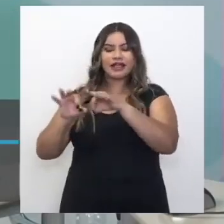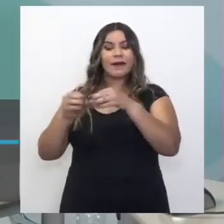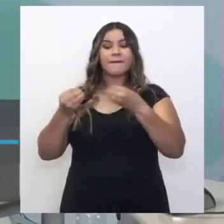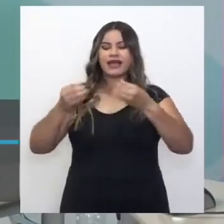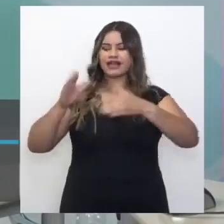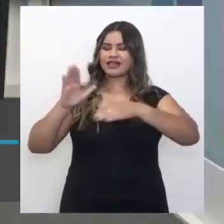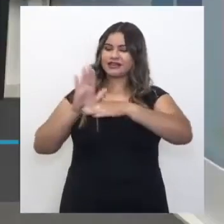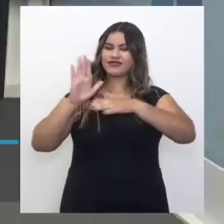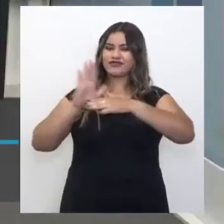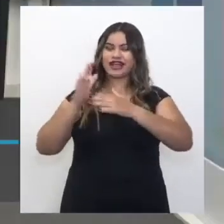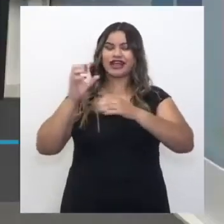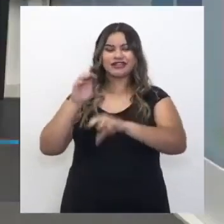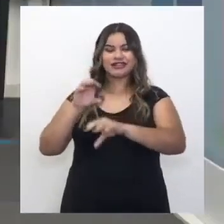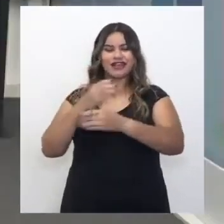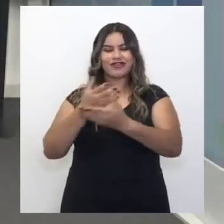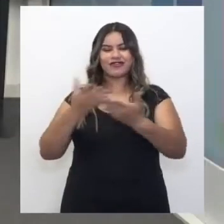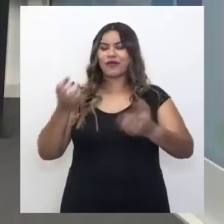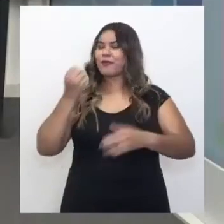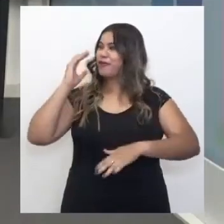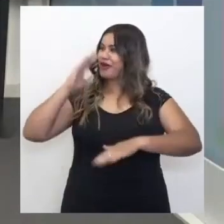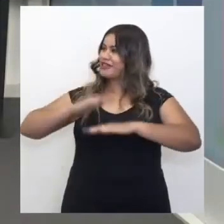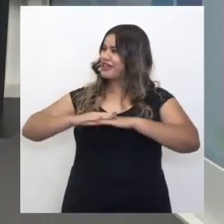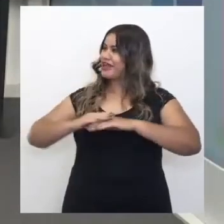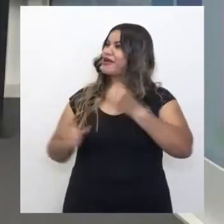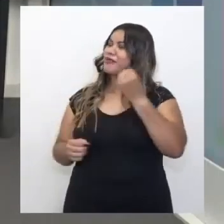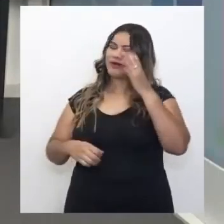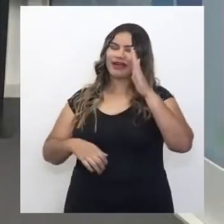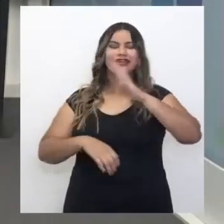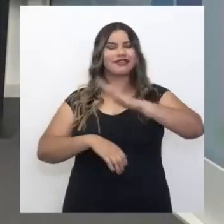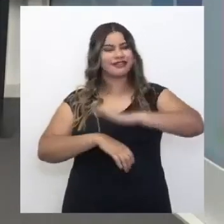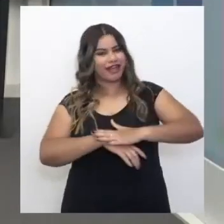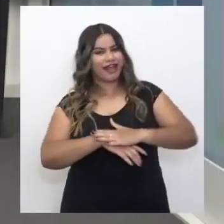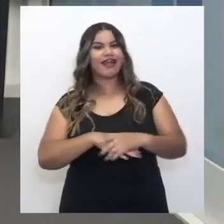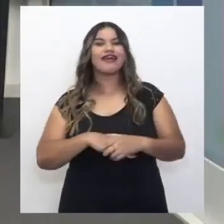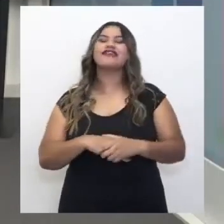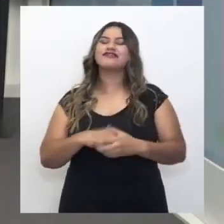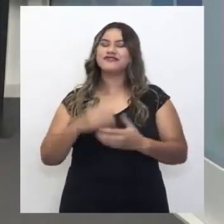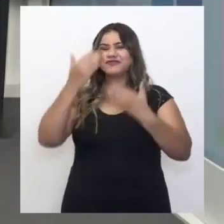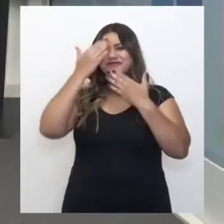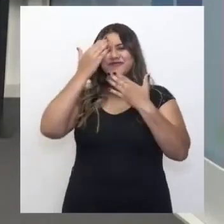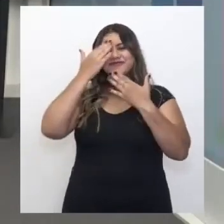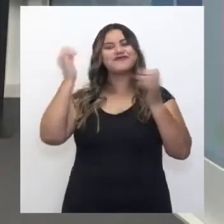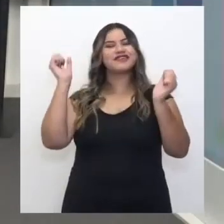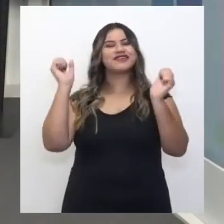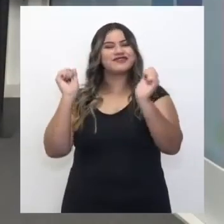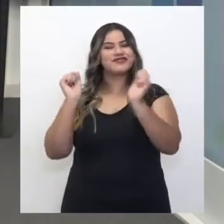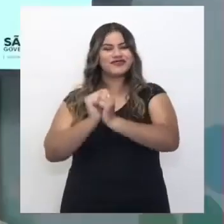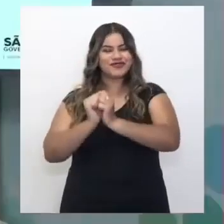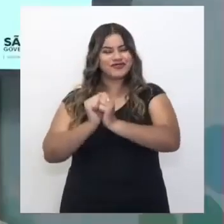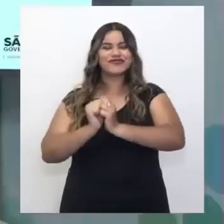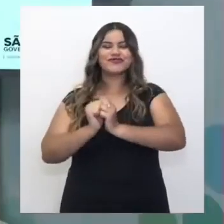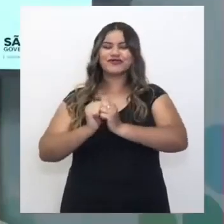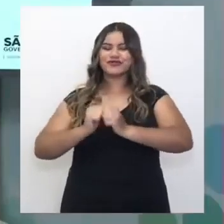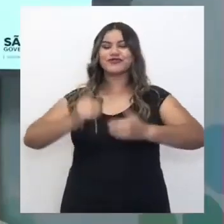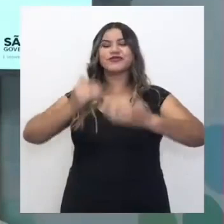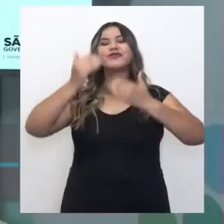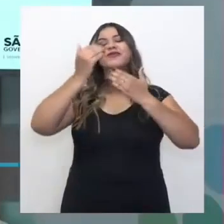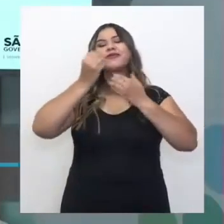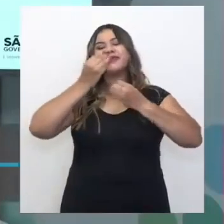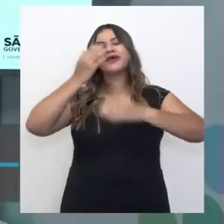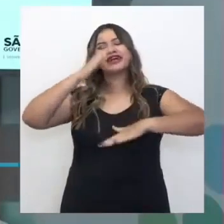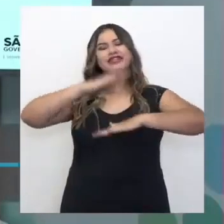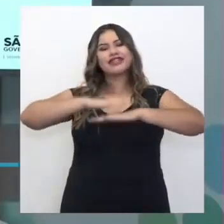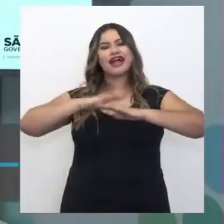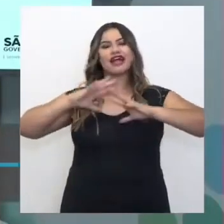habilidades de hoje. Boa tarde, professor Antônio Russo. Boa tarde, professor Carlos. Obrigado aí pela participação. Obrigado. Boa tarde a todos,